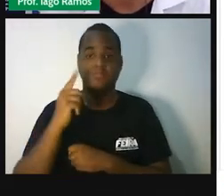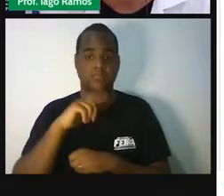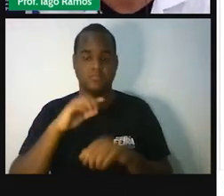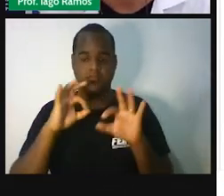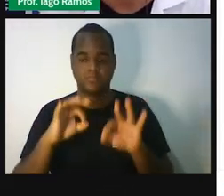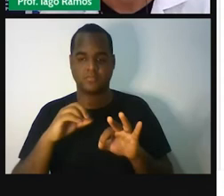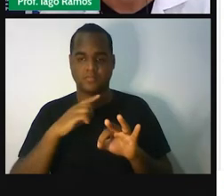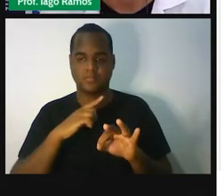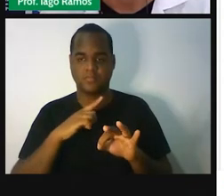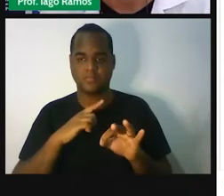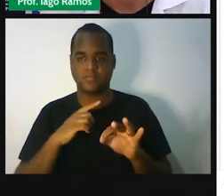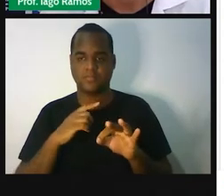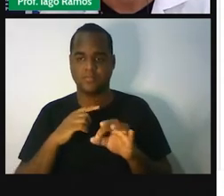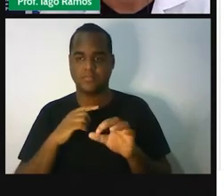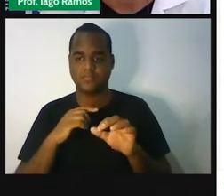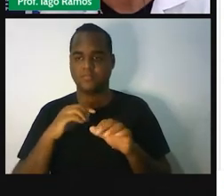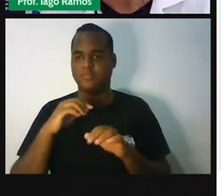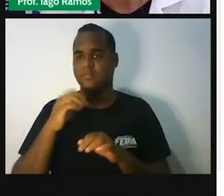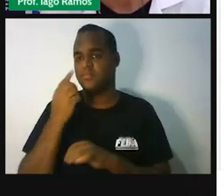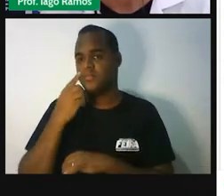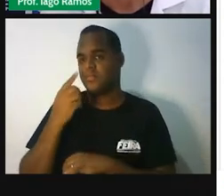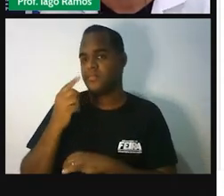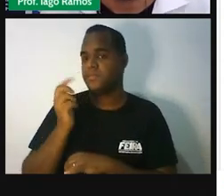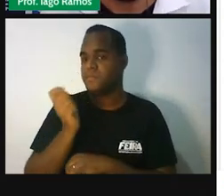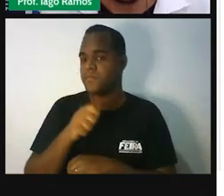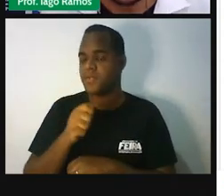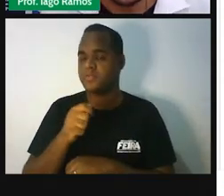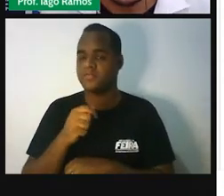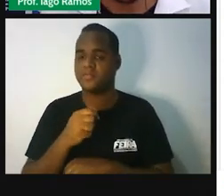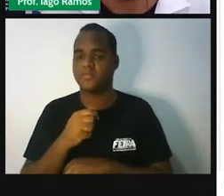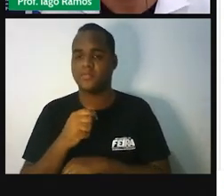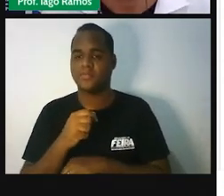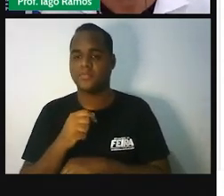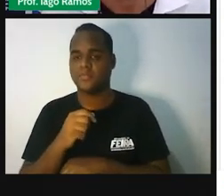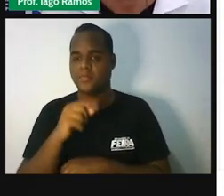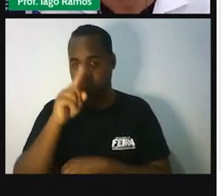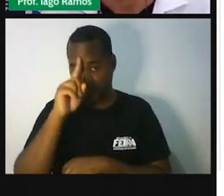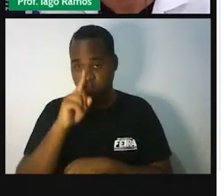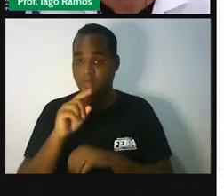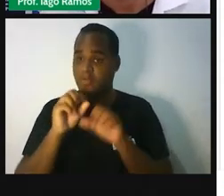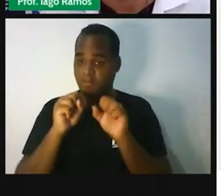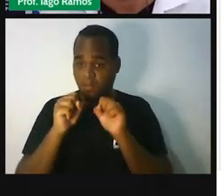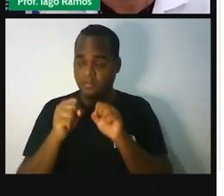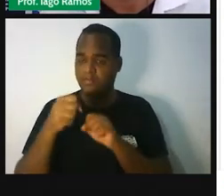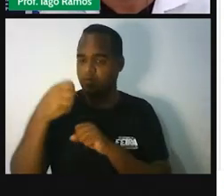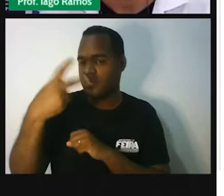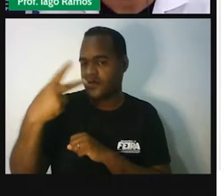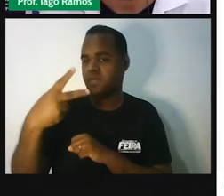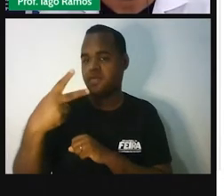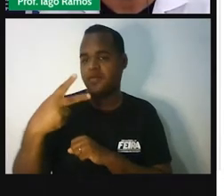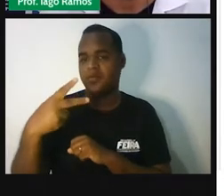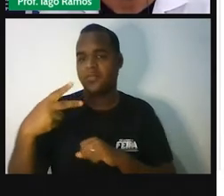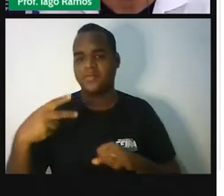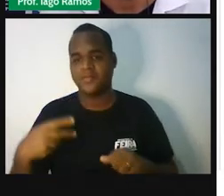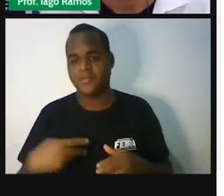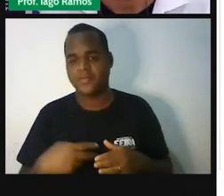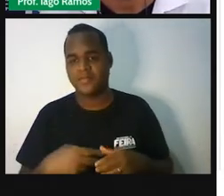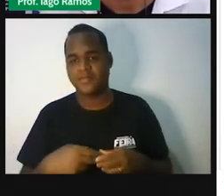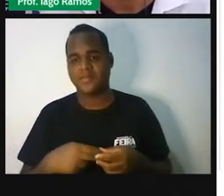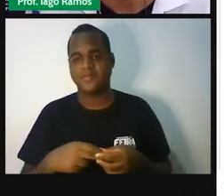Digamos que você tenha a segunda opção, amarelo, para fazer essa segunda pipa. A opção